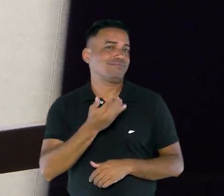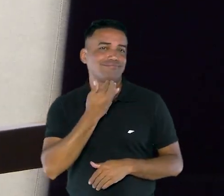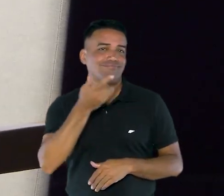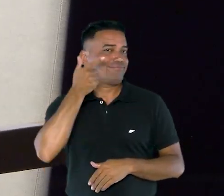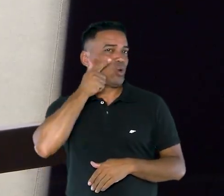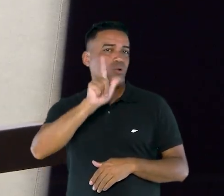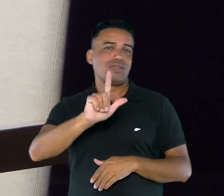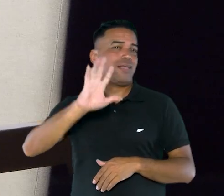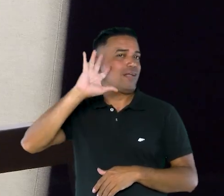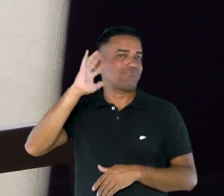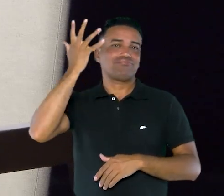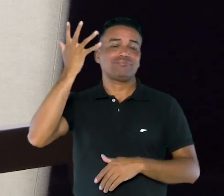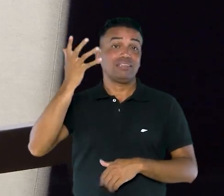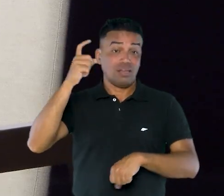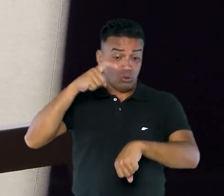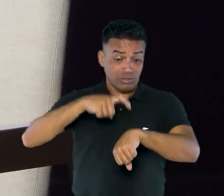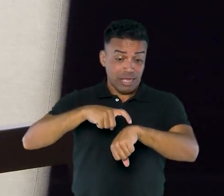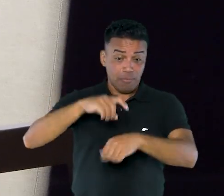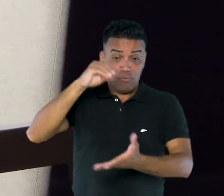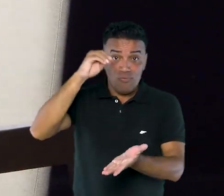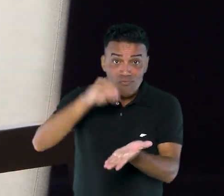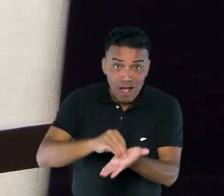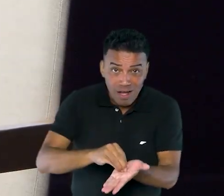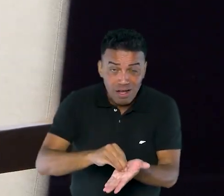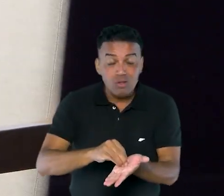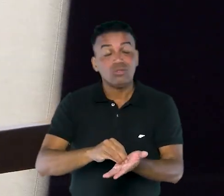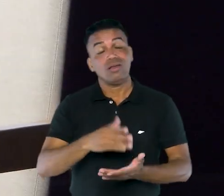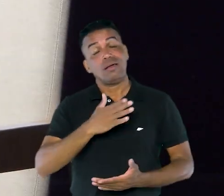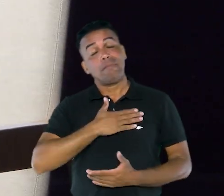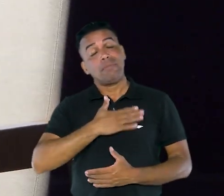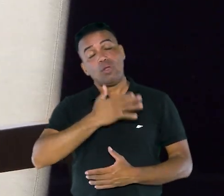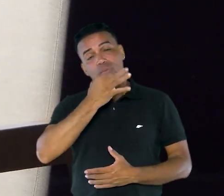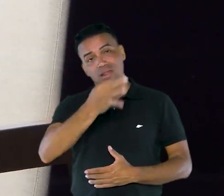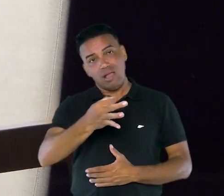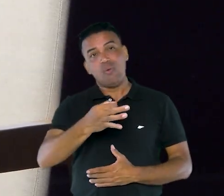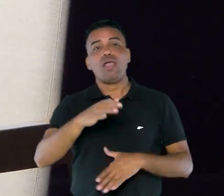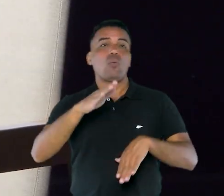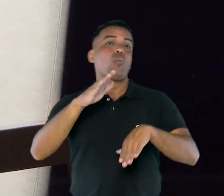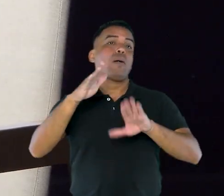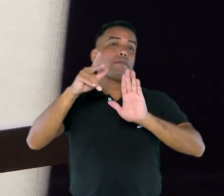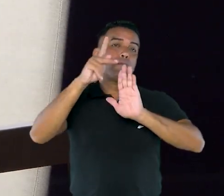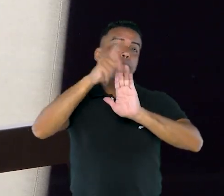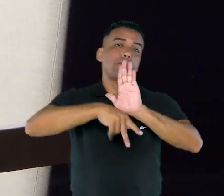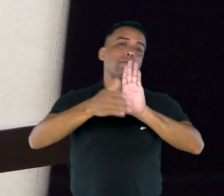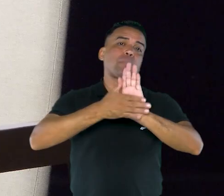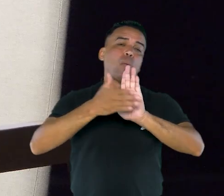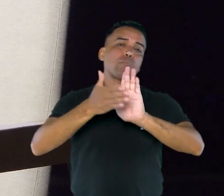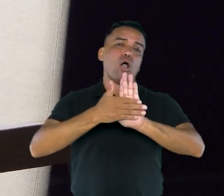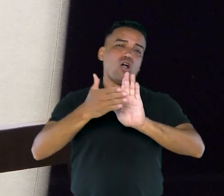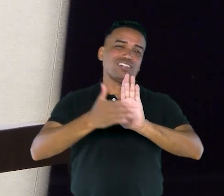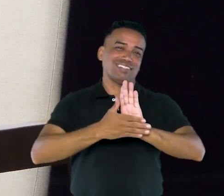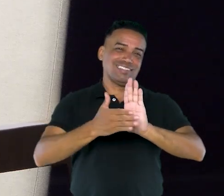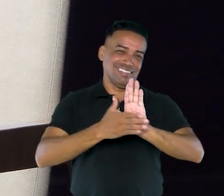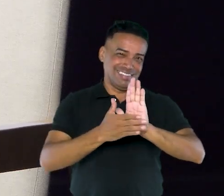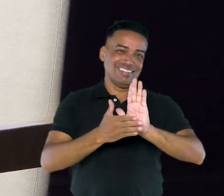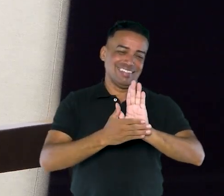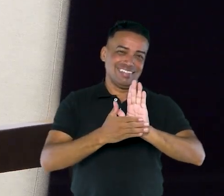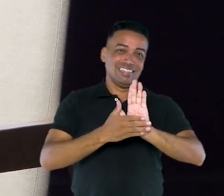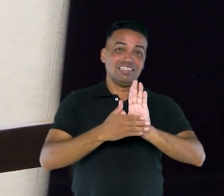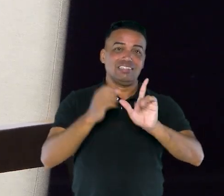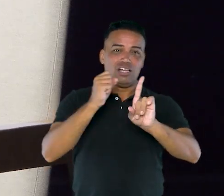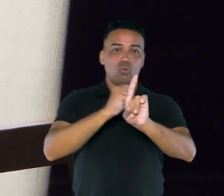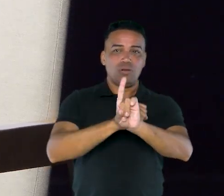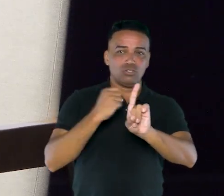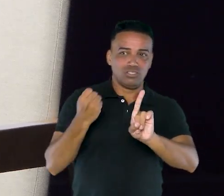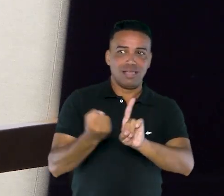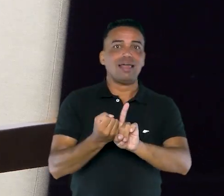Então, essa falta de tempo, na minha opinião, é projeto. Entende? É projeto. Você tem